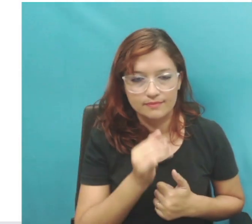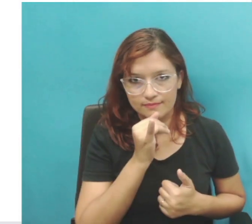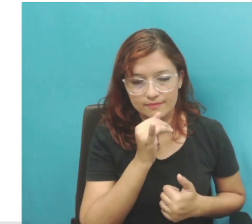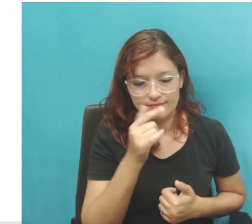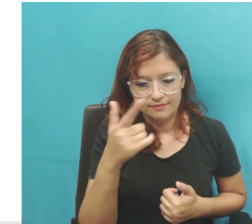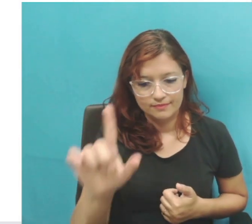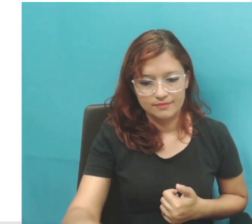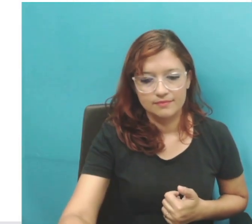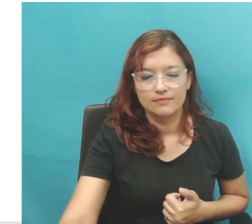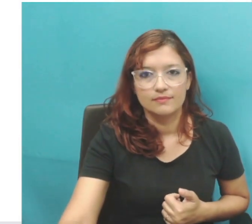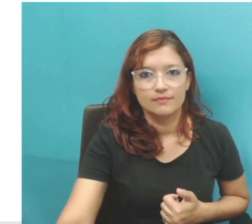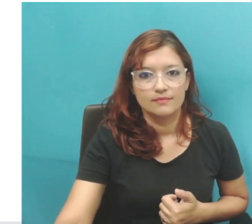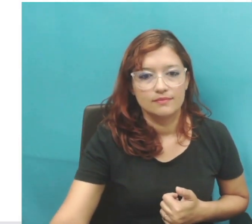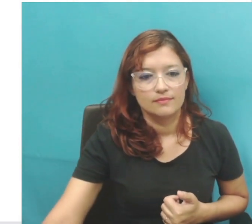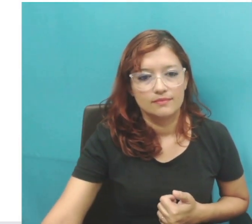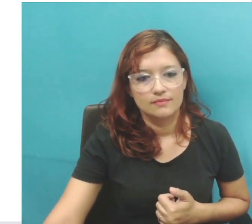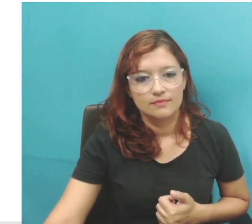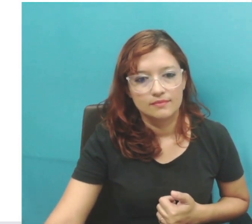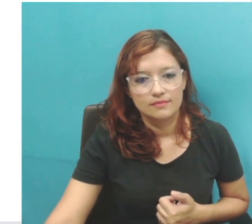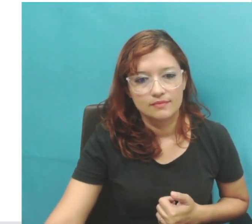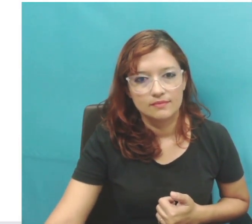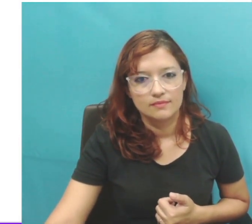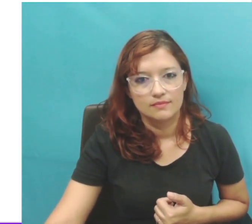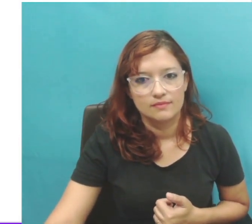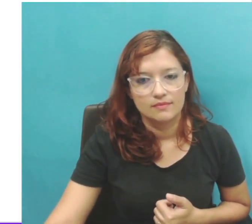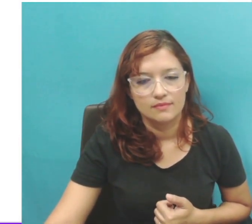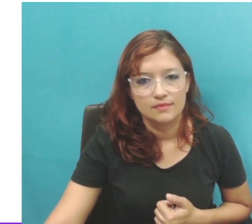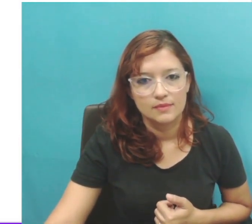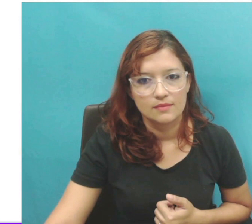Entendeu? Outro exemplo.